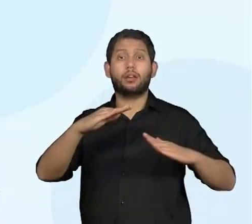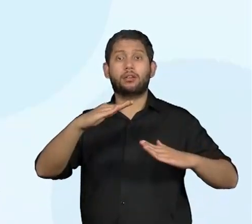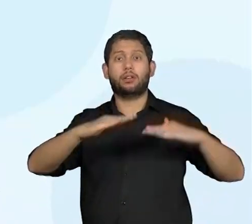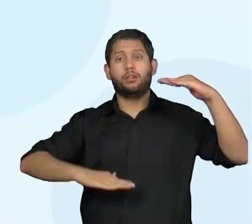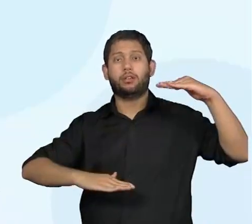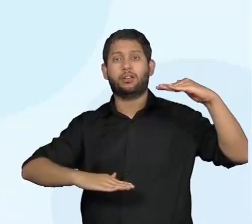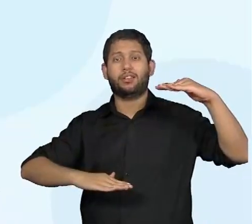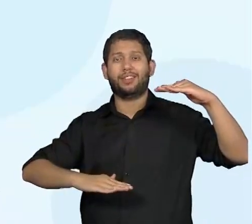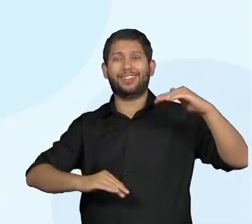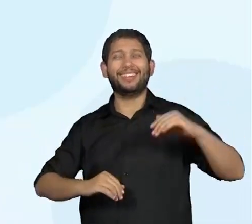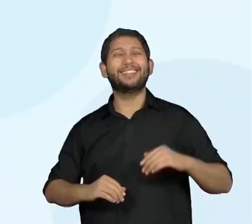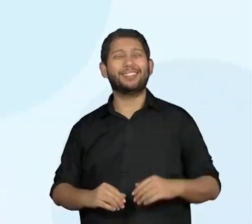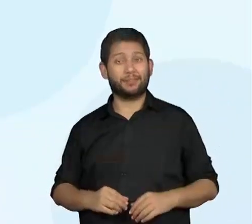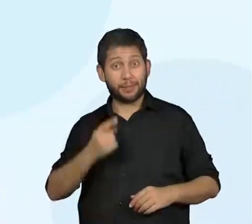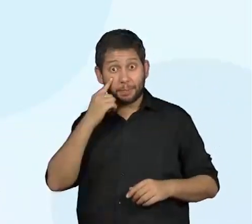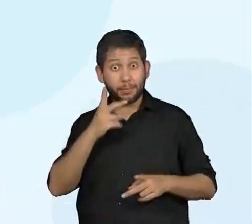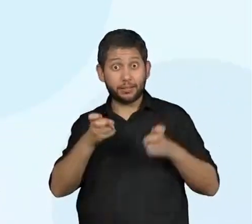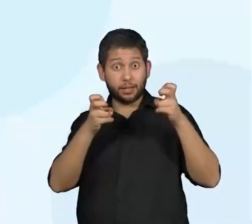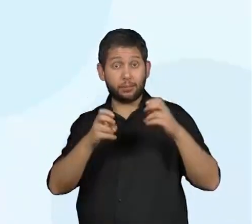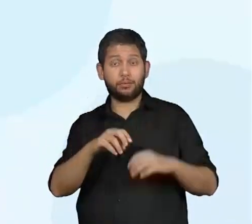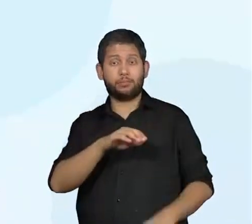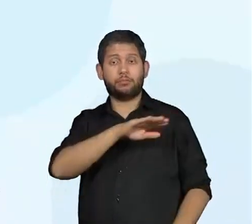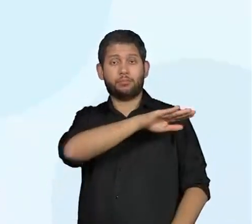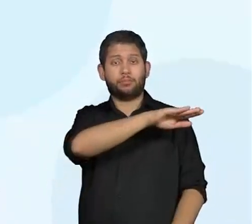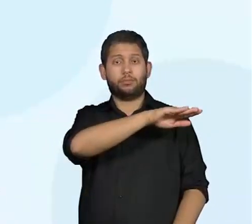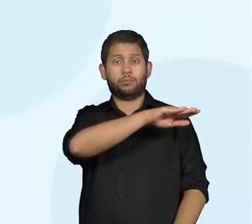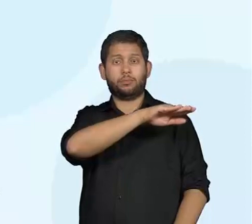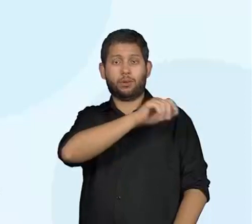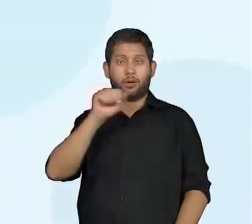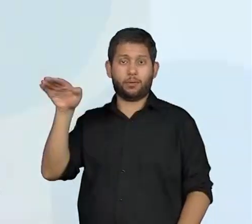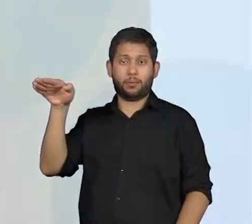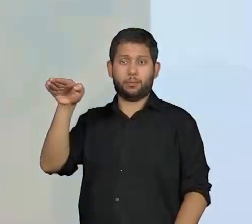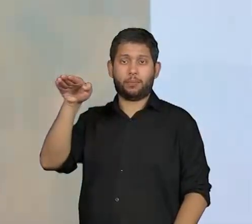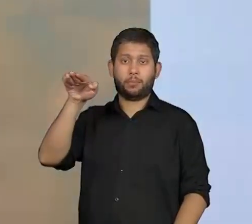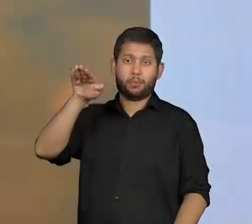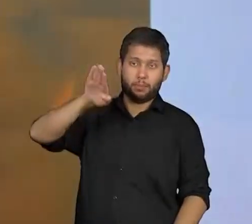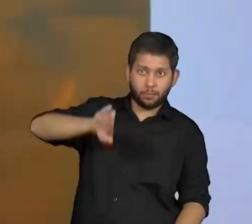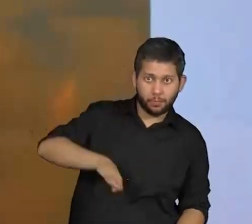Então, a gente consegue perceber aqui, ó, um planalto